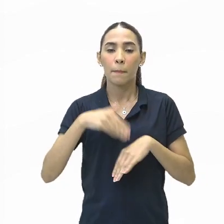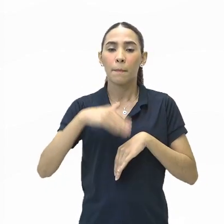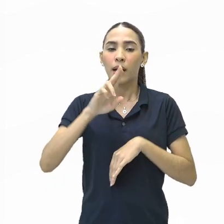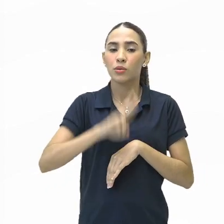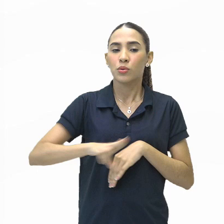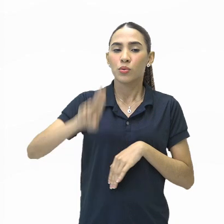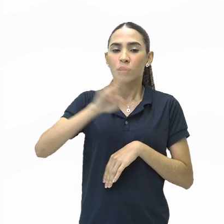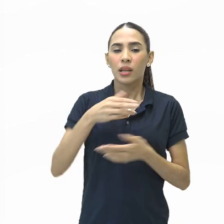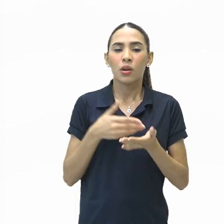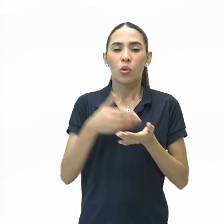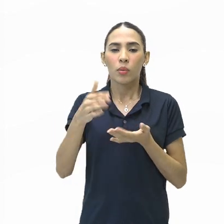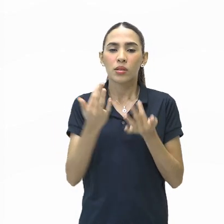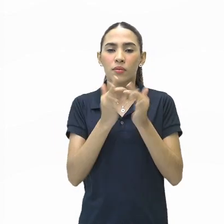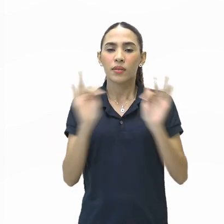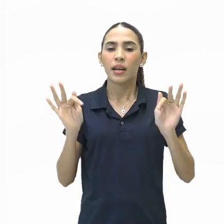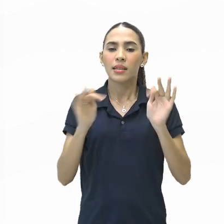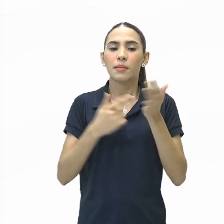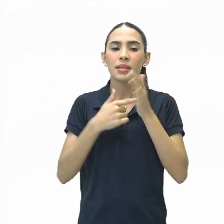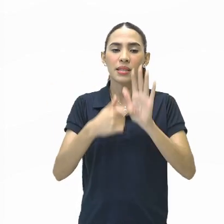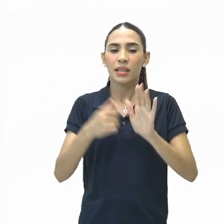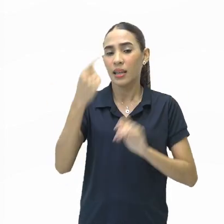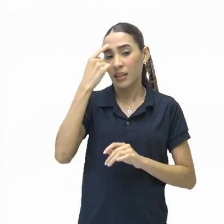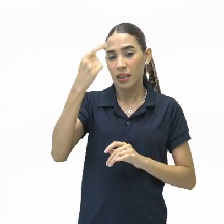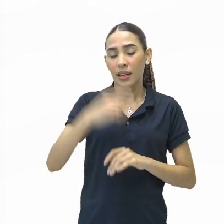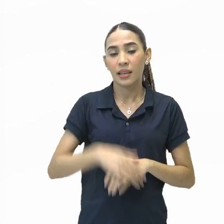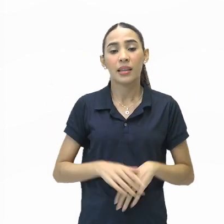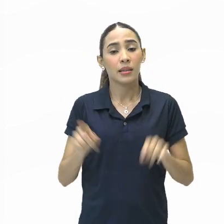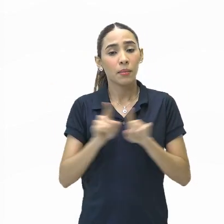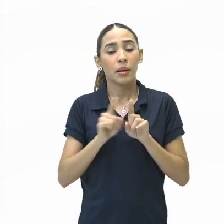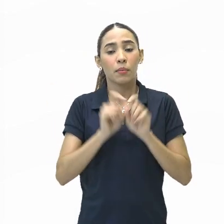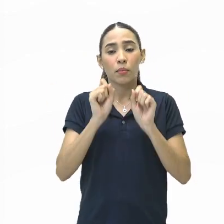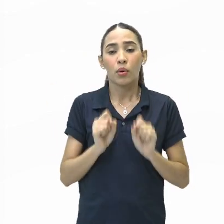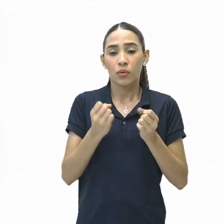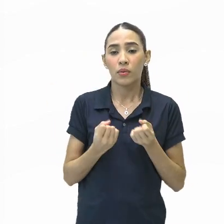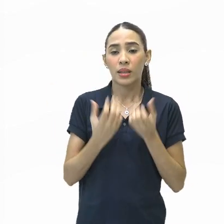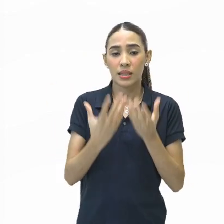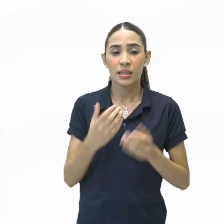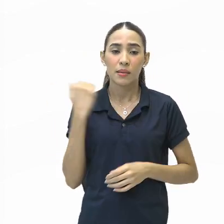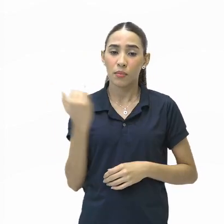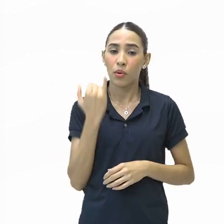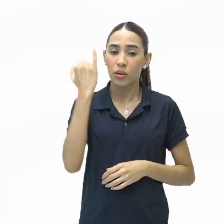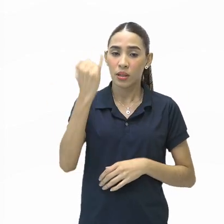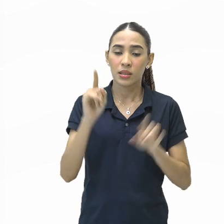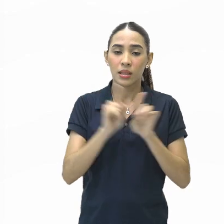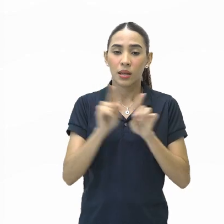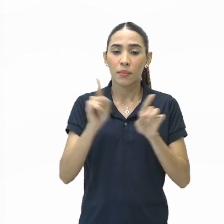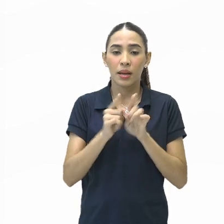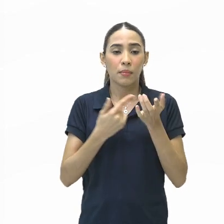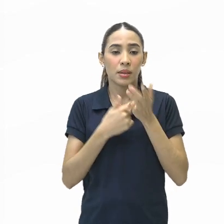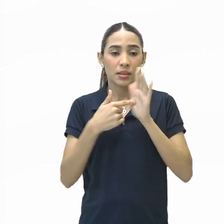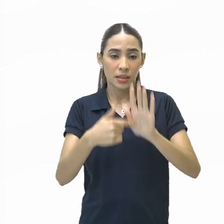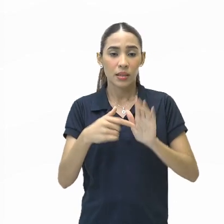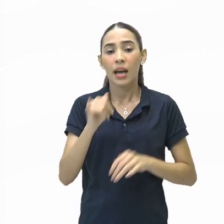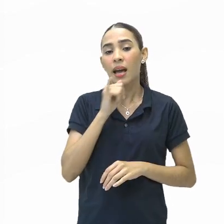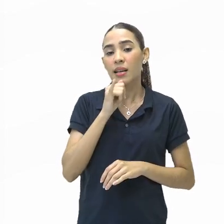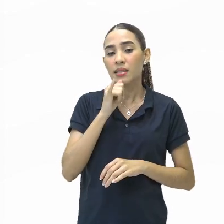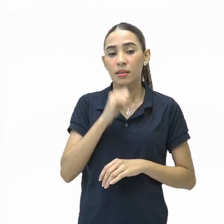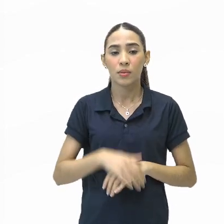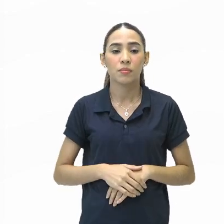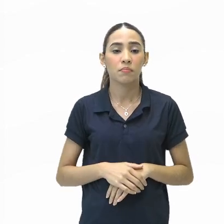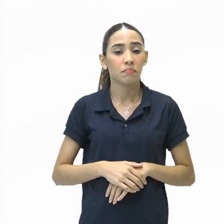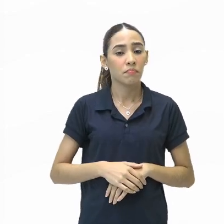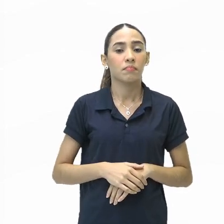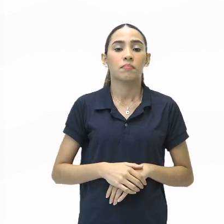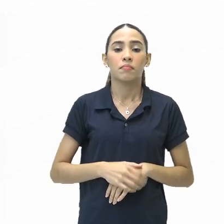no início das frases para apresentar uma ideia. Eles também podem oferecer relevância ao que está sendo apresentado. Por exemplo, em